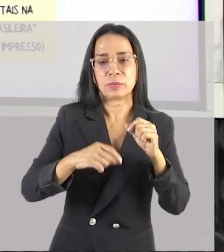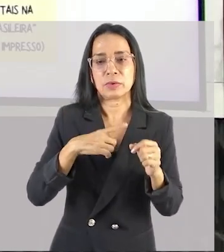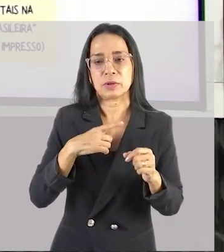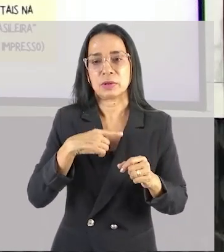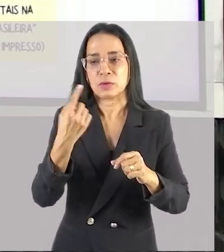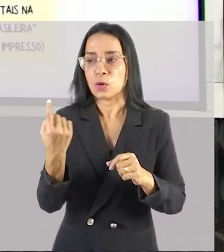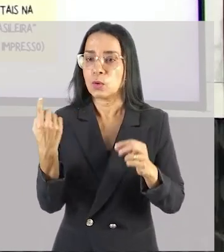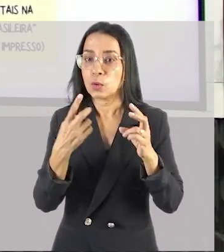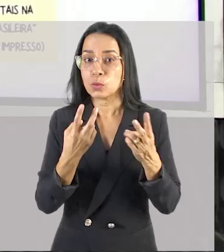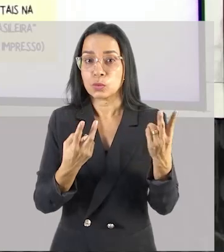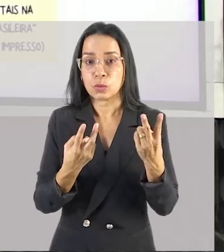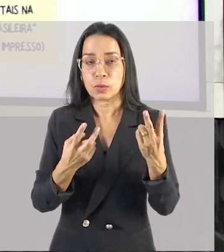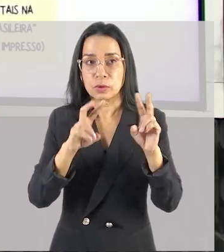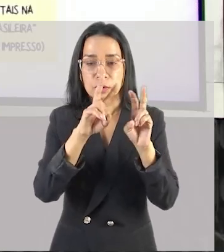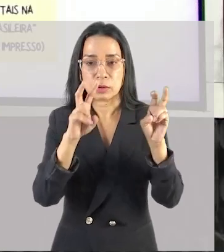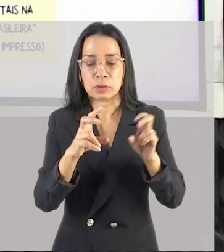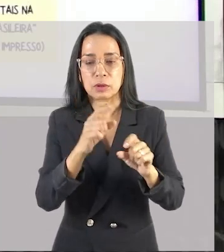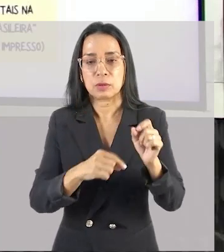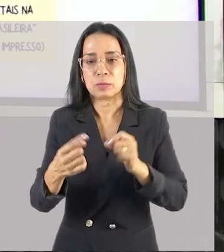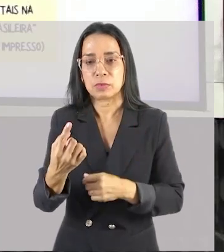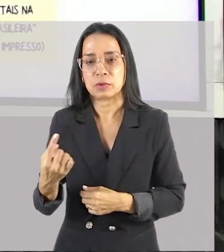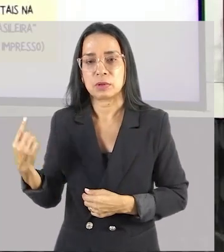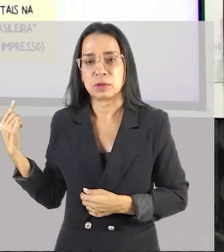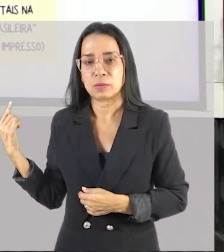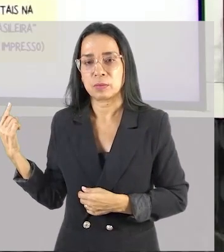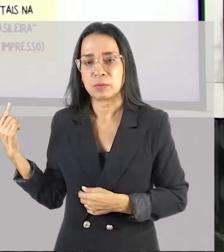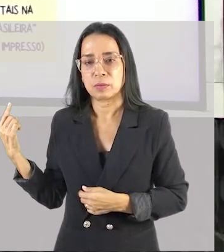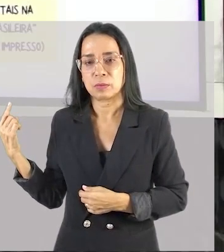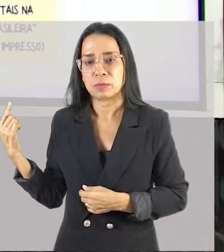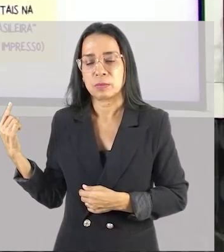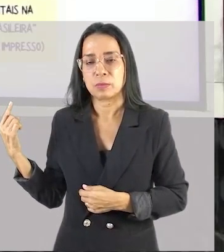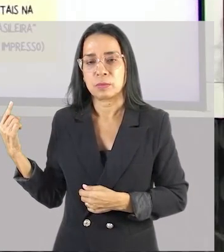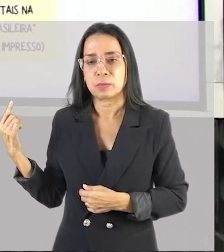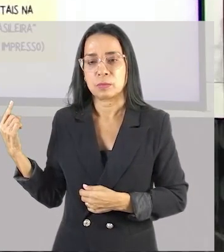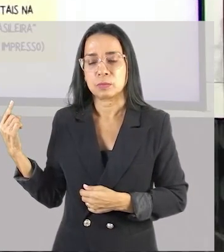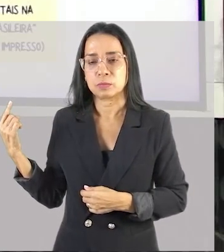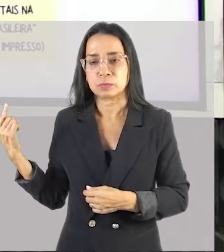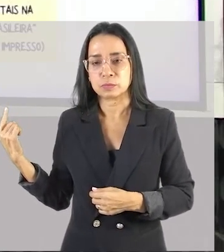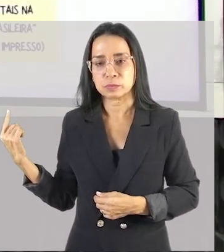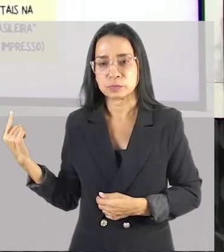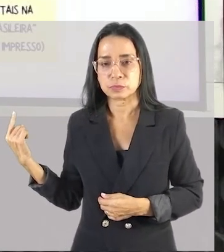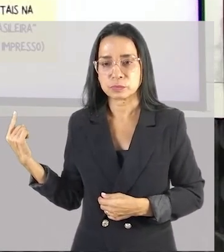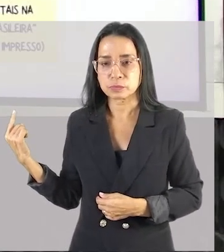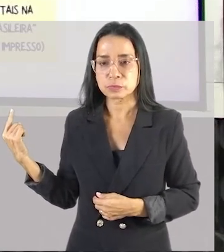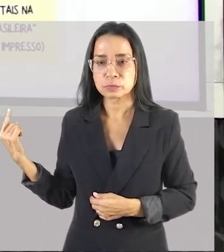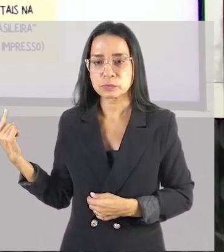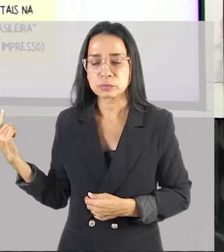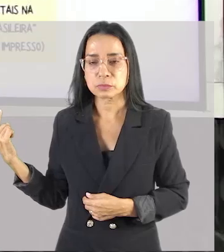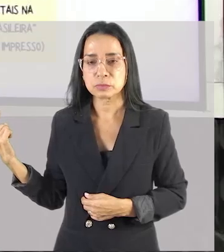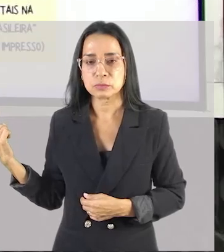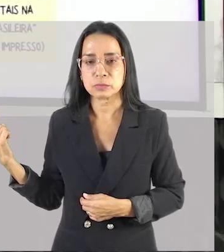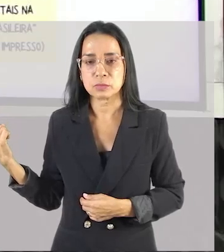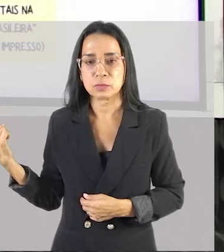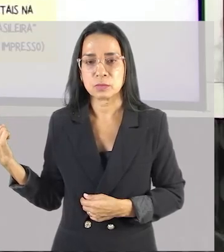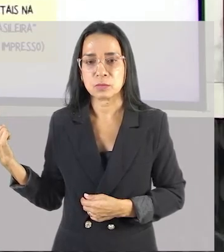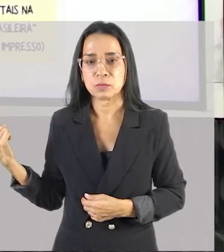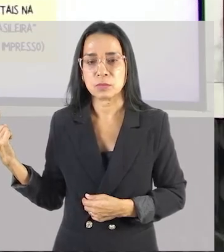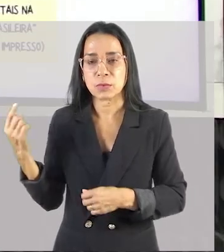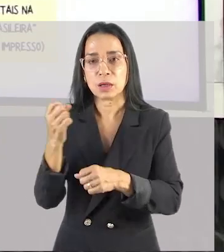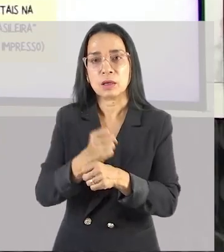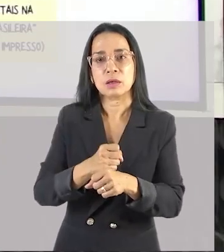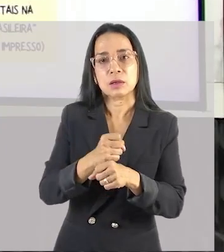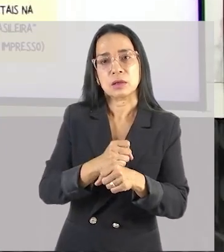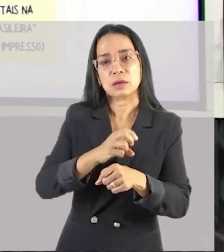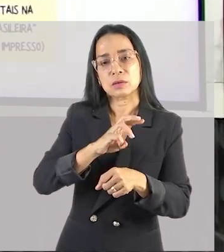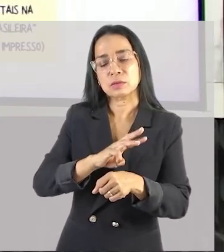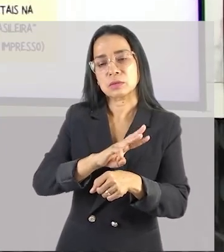Enem impresso. No Enem digital, o desafio de reduzir as desigualdades entre as regiões, tanto que nesse ano até